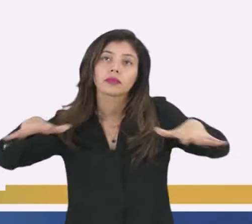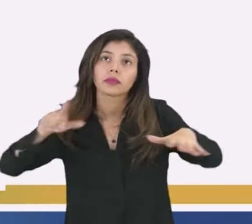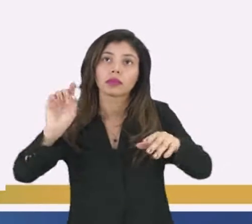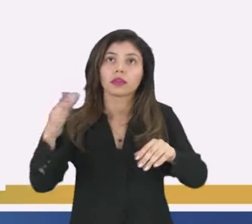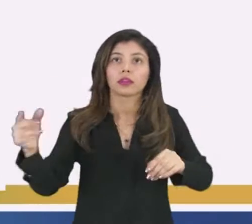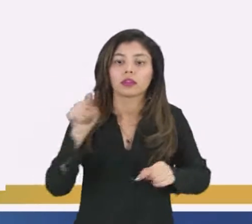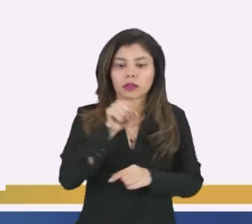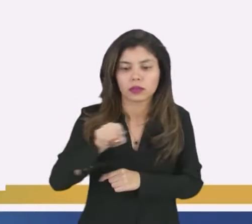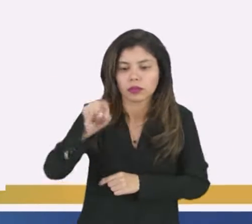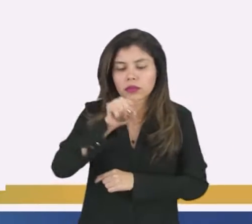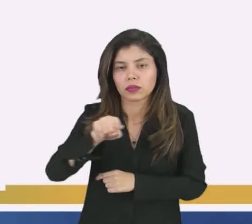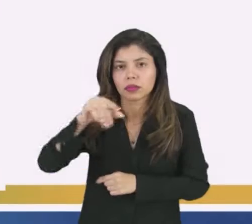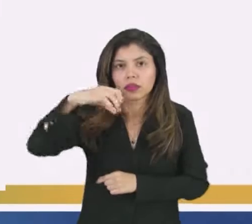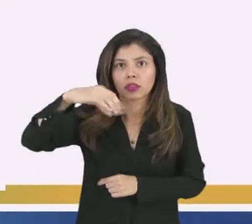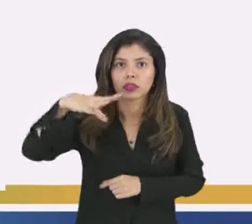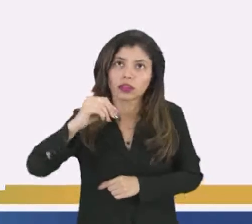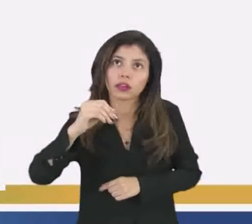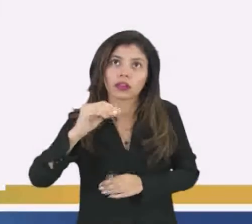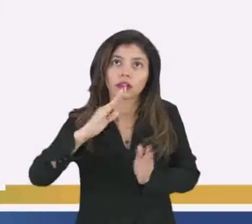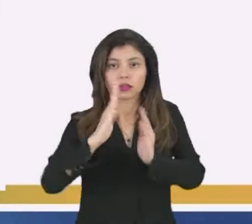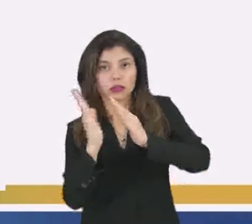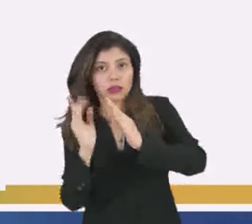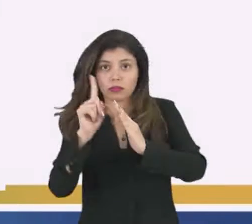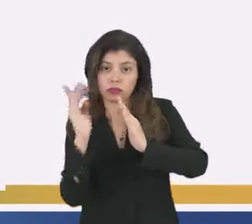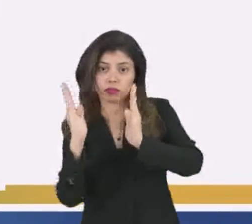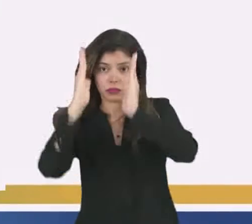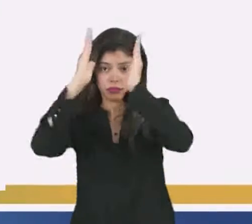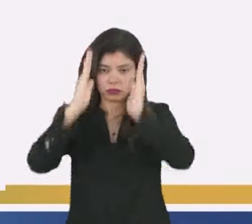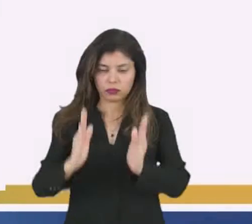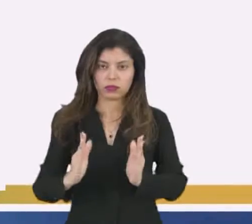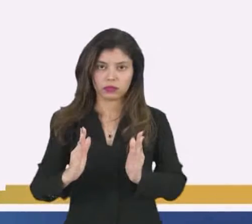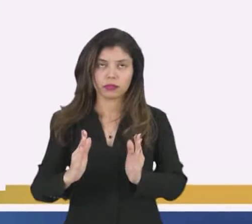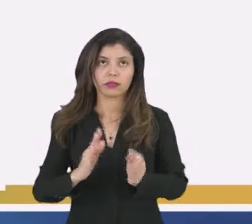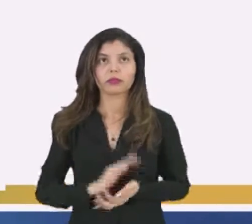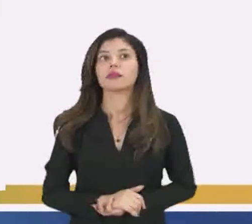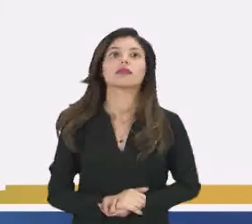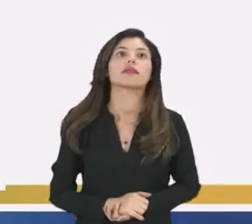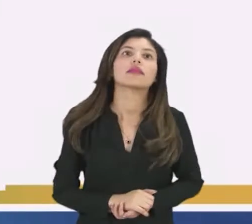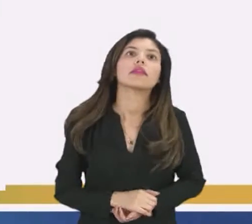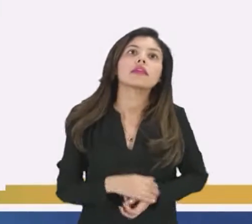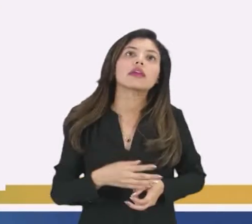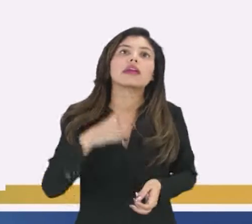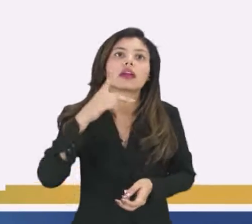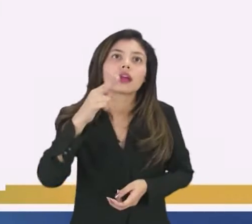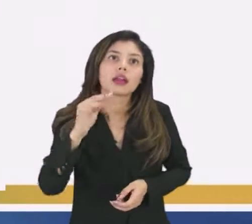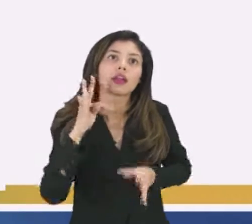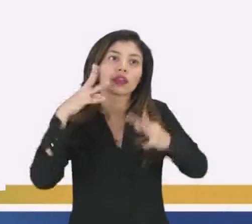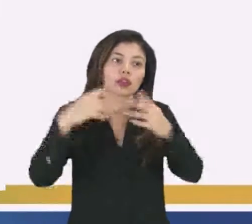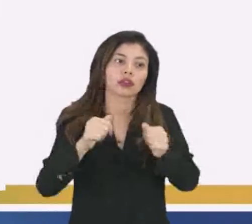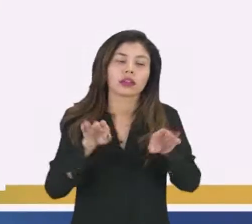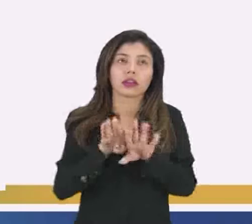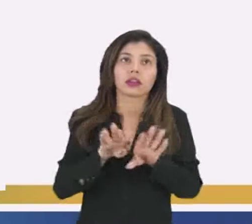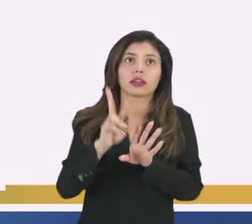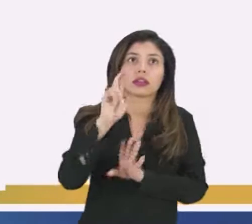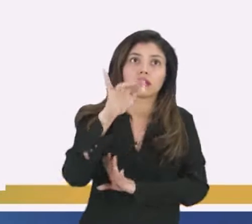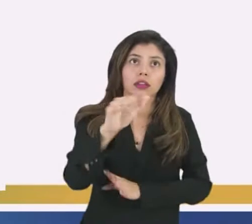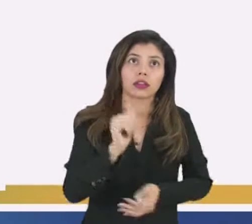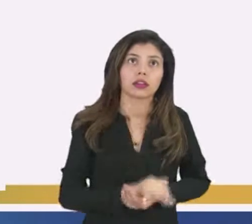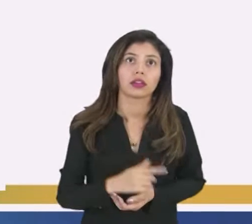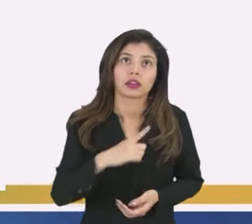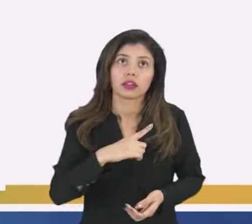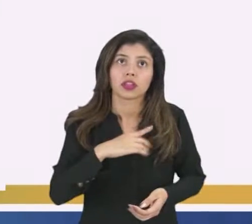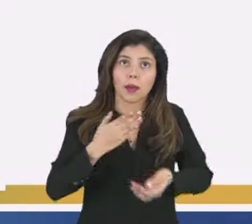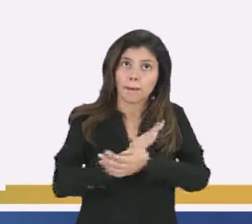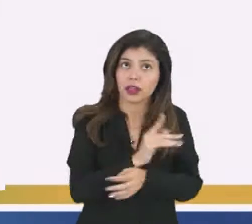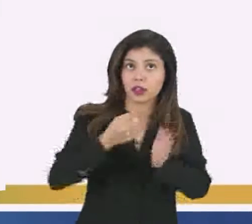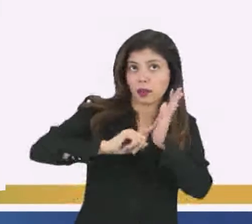reta forma um ângulo de 90 graus. Ele não é inclinado, é reto, tá? Perpendicular quando todas as retas do plano que